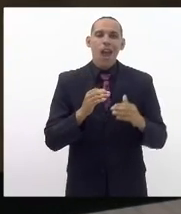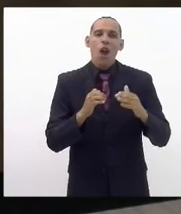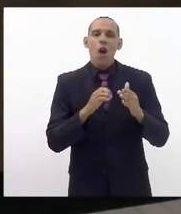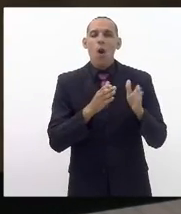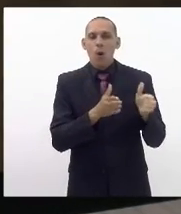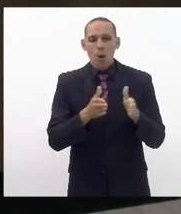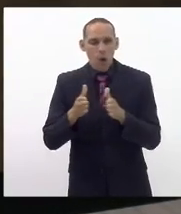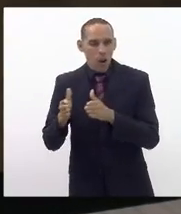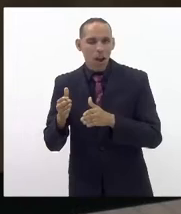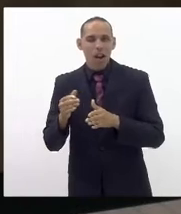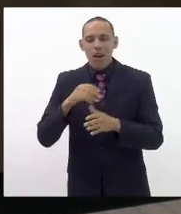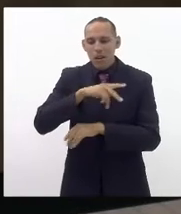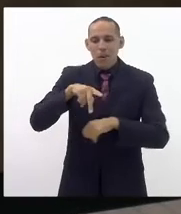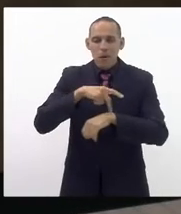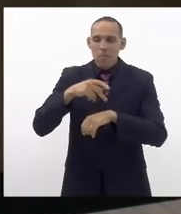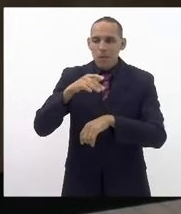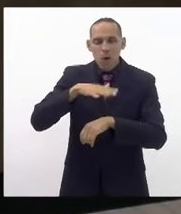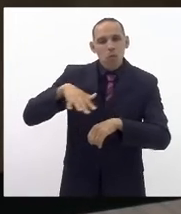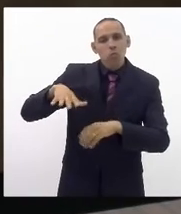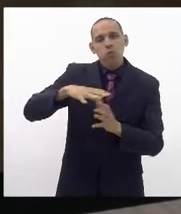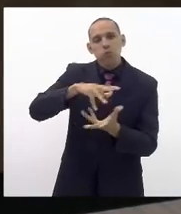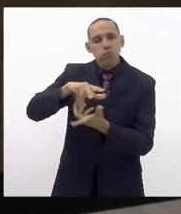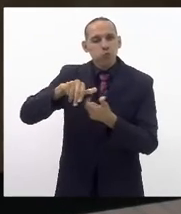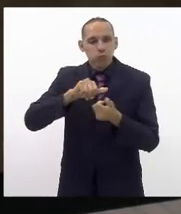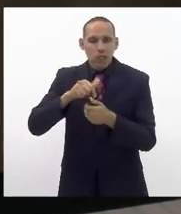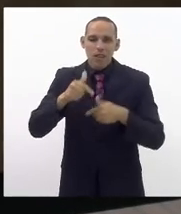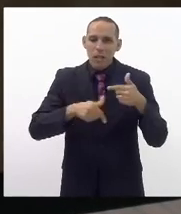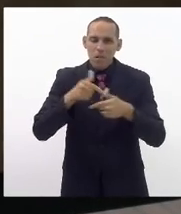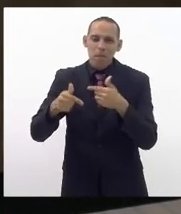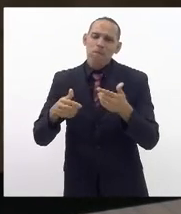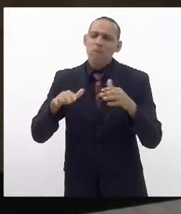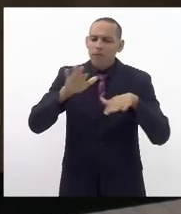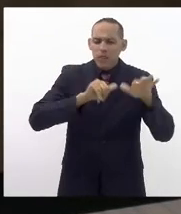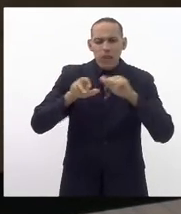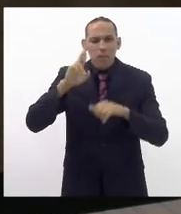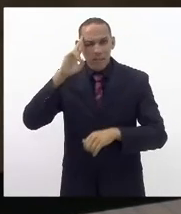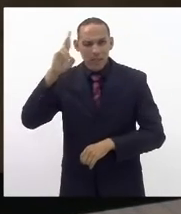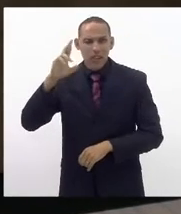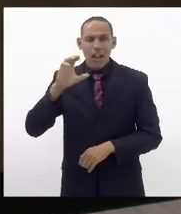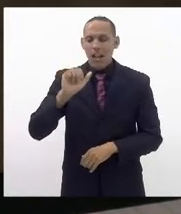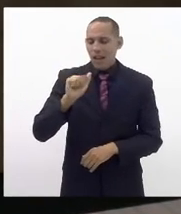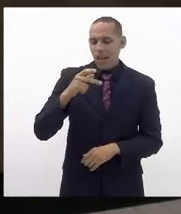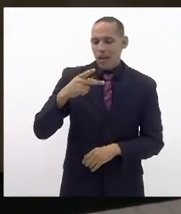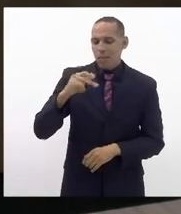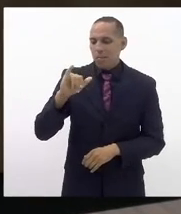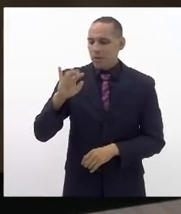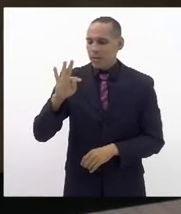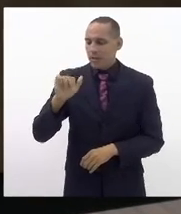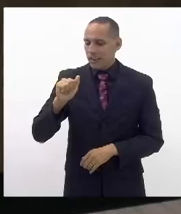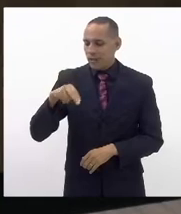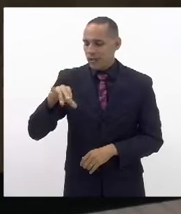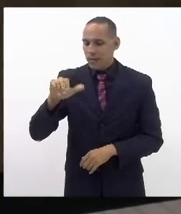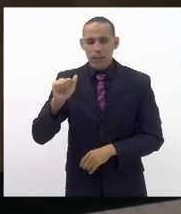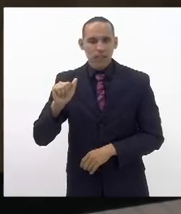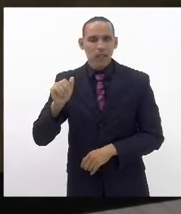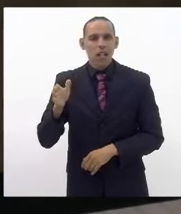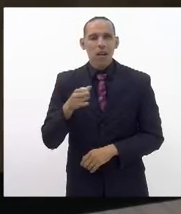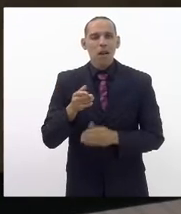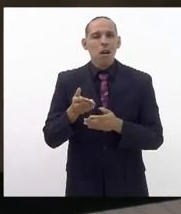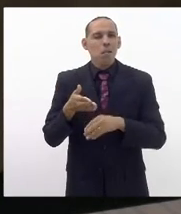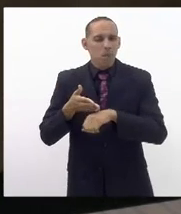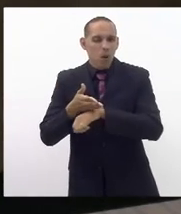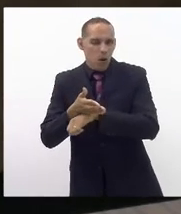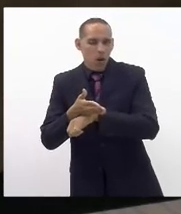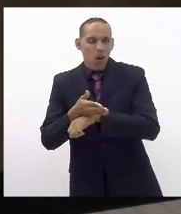atenção às autoridades constituídas, notadamente a Capitania dos Portos, as autoridades que fazem, enfim, o seu papel no âmbito da